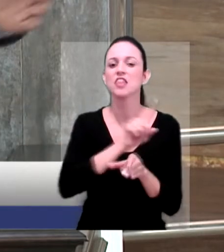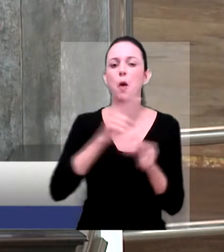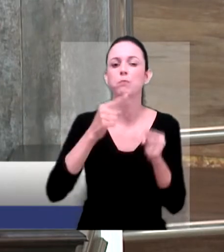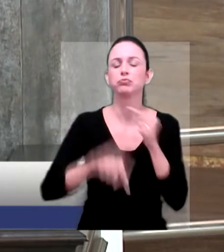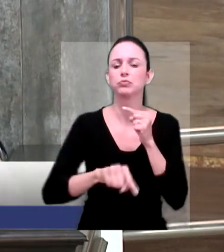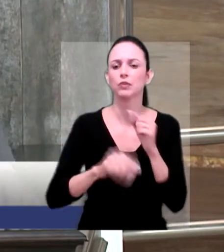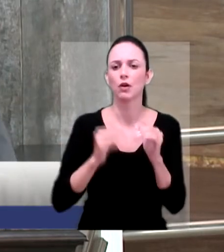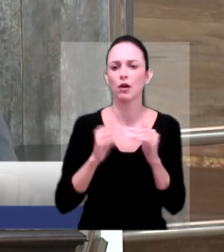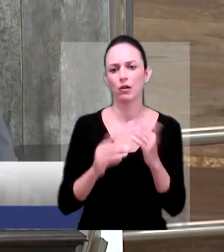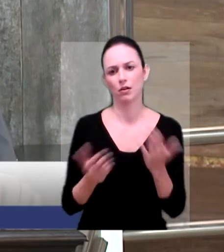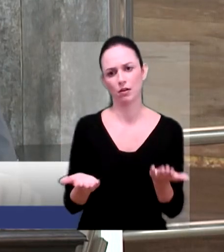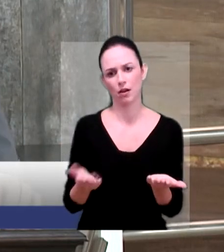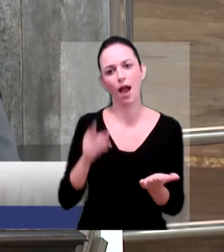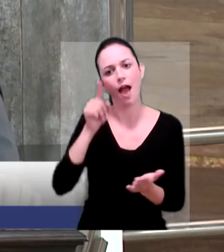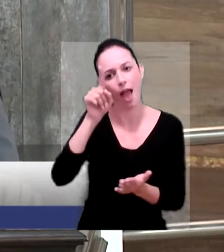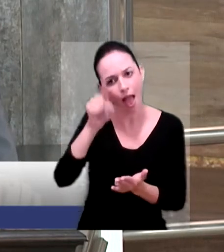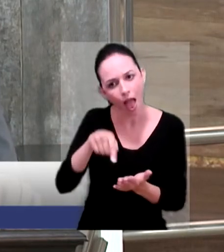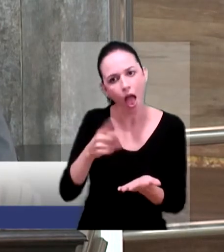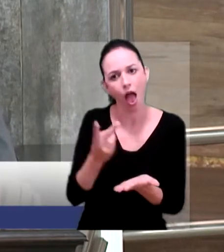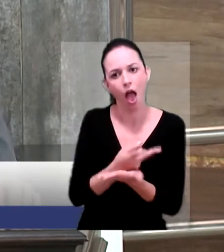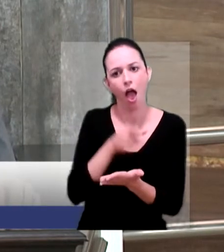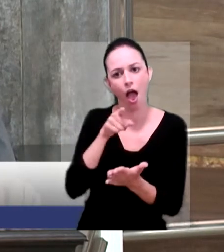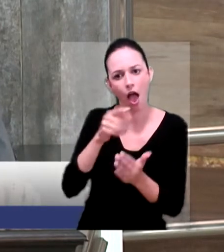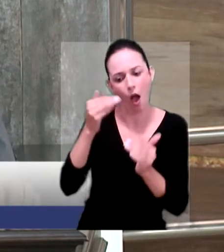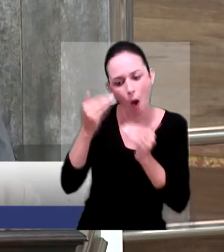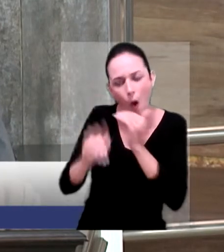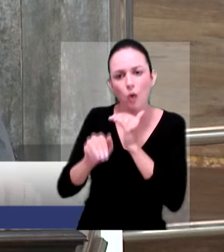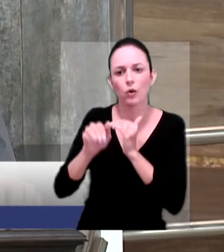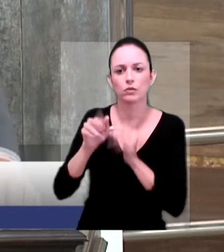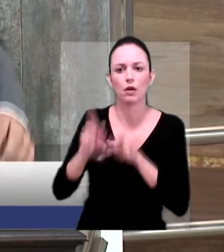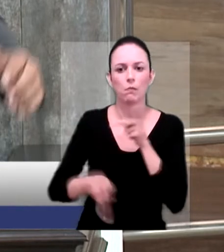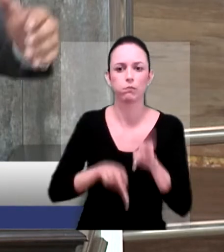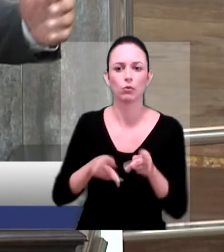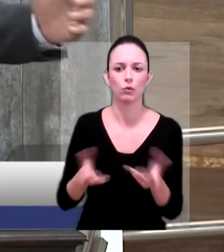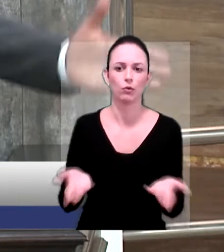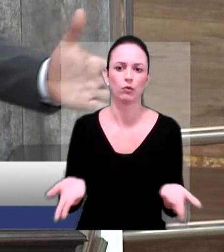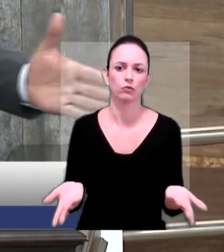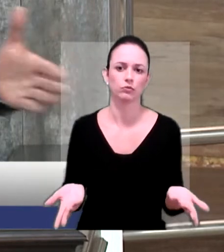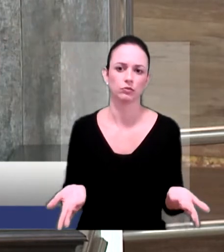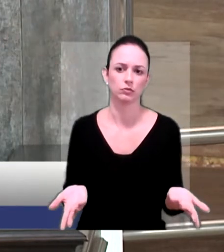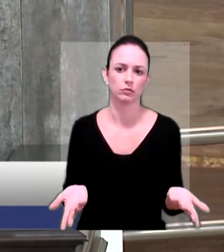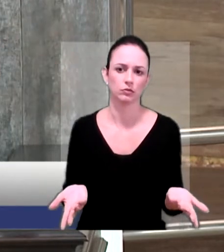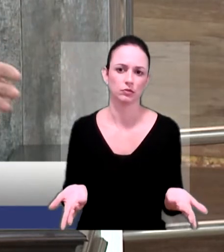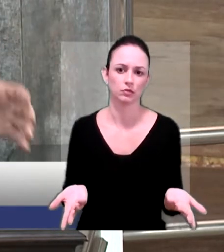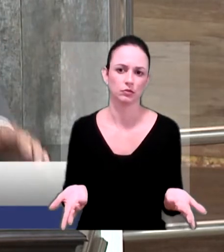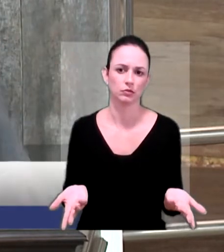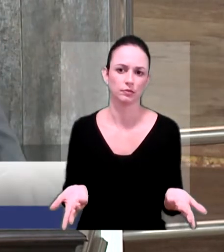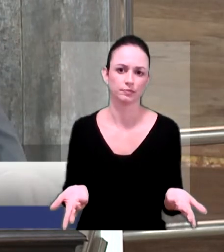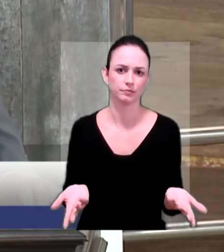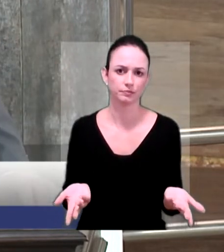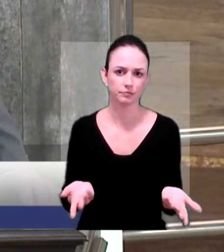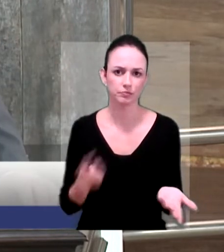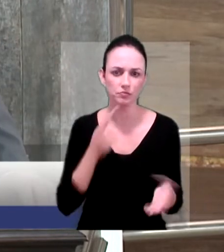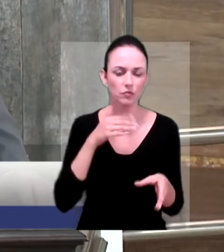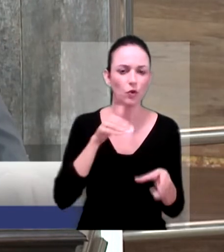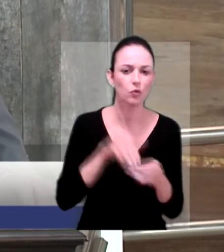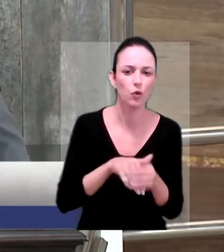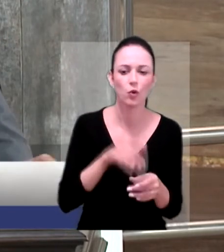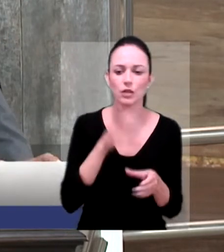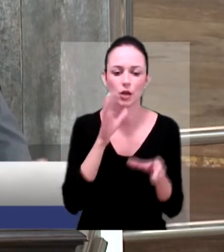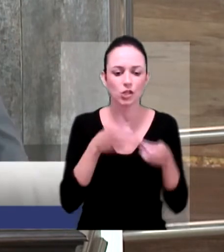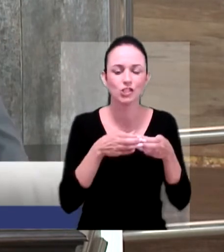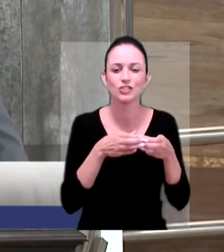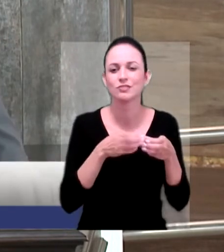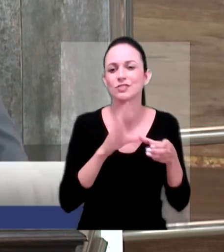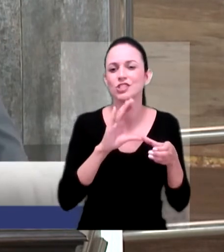Vereadores aqui que votaram para o senhor como presidente, que votaram contra para outra chapa, isso não vem